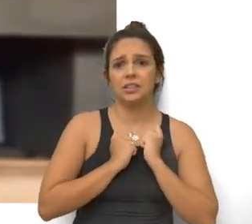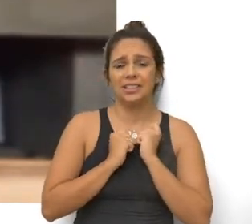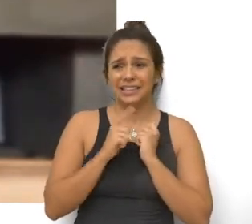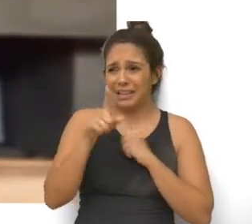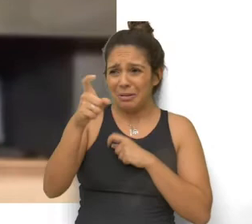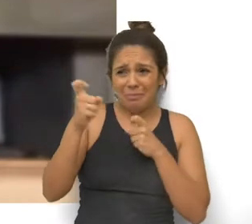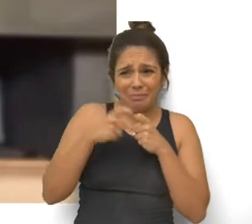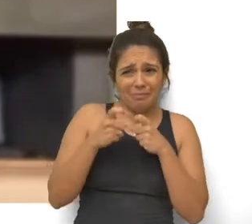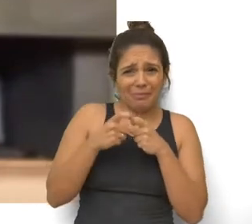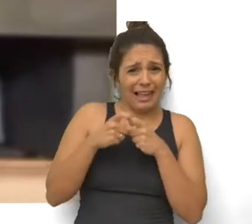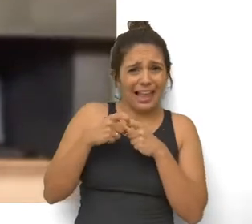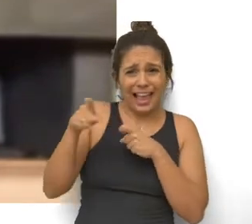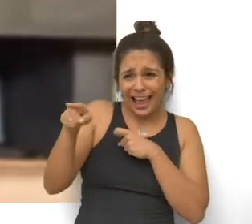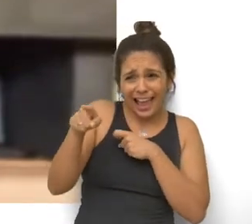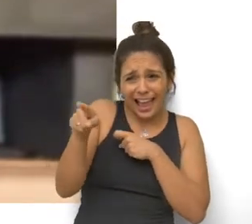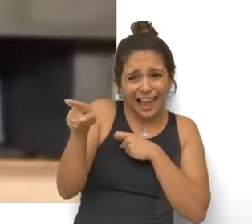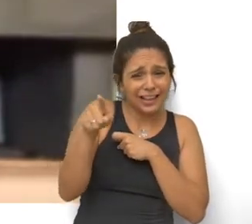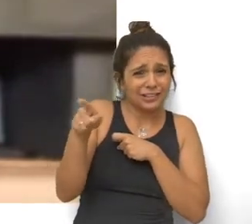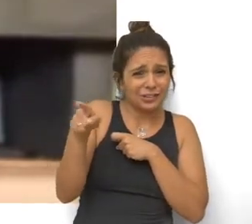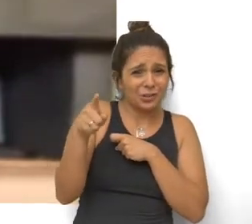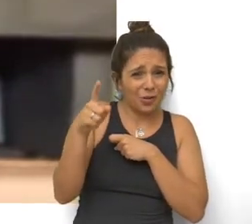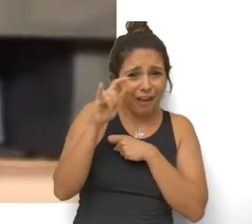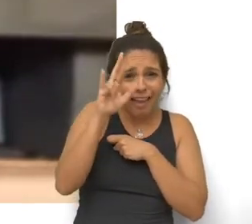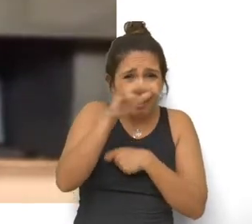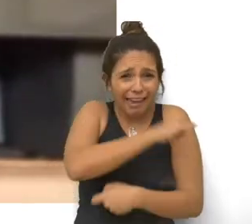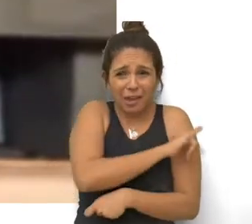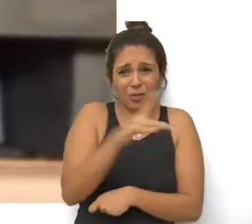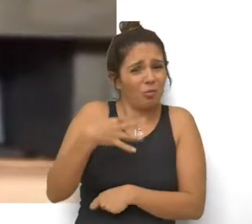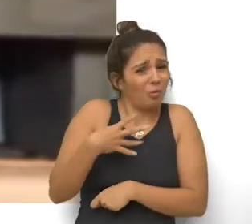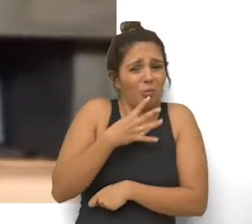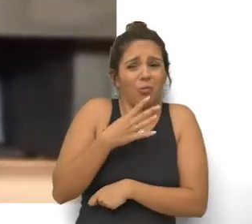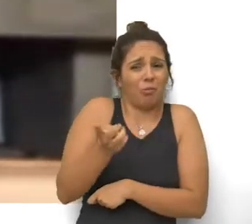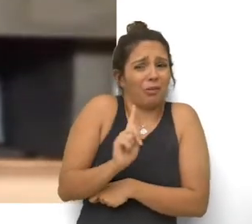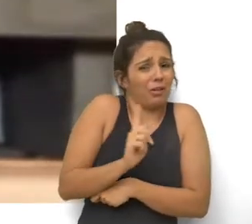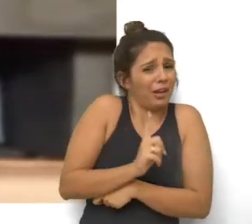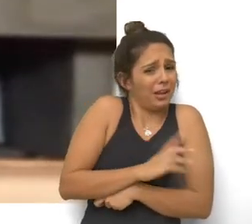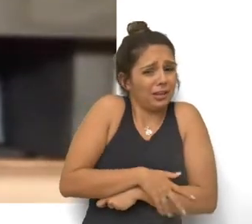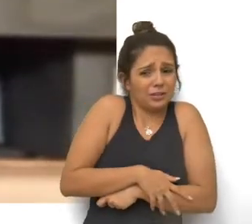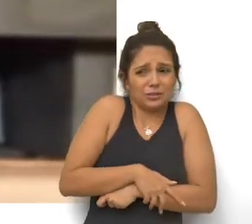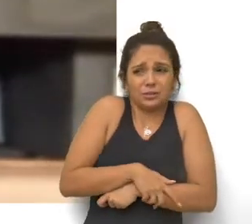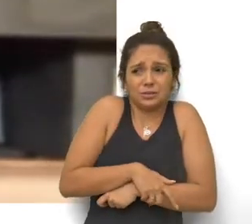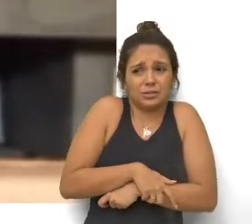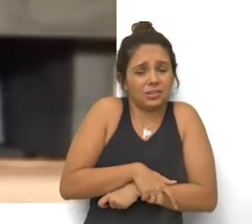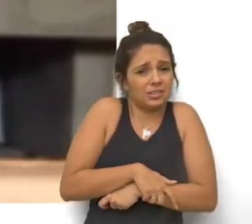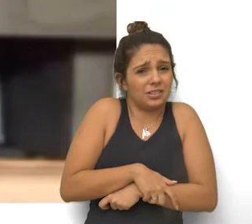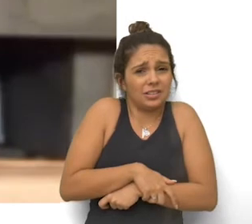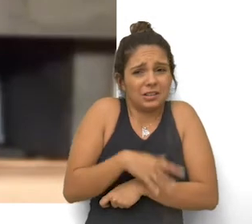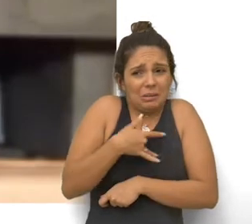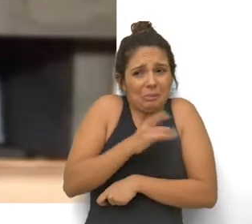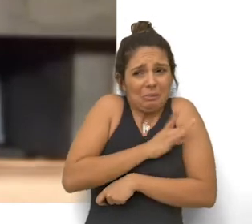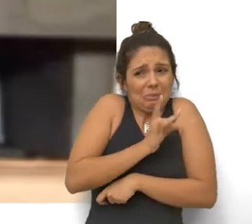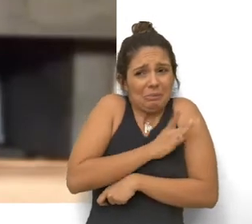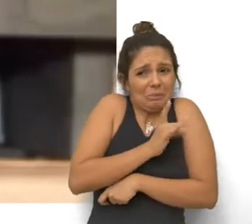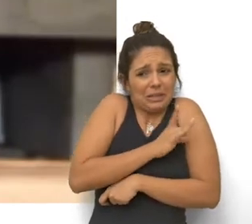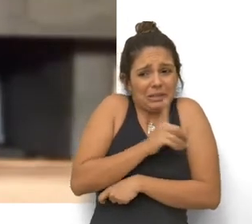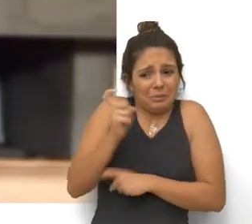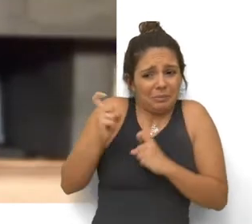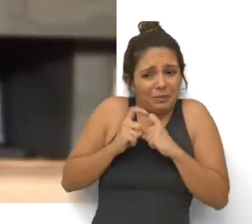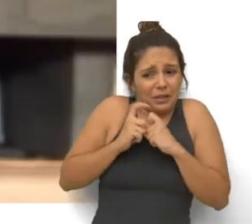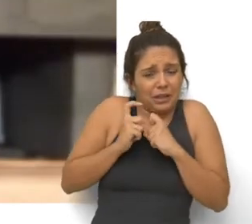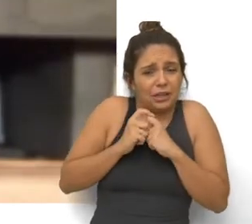é muito simpático, mas ele não me conhece. Ai, eu tenho medo do médico do